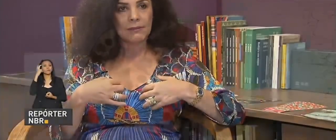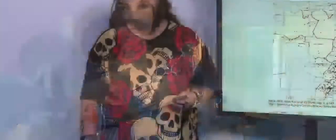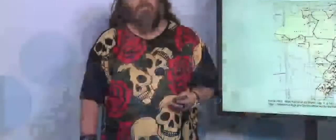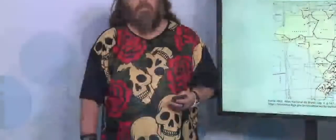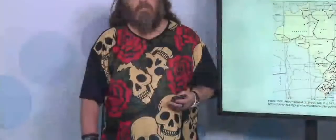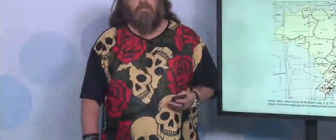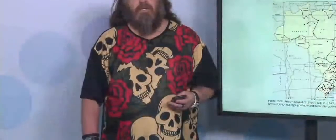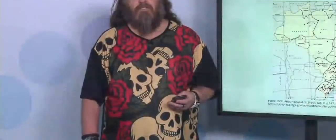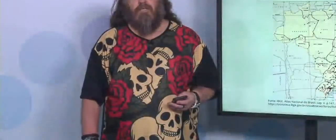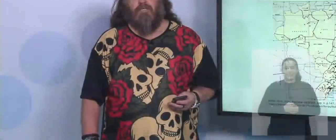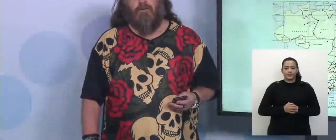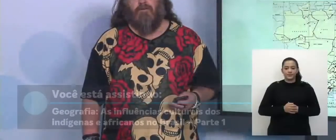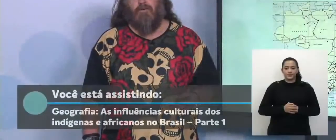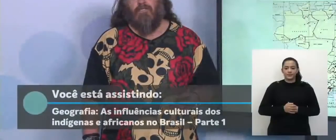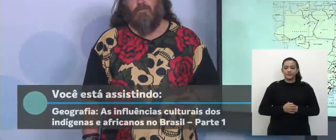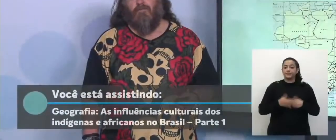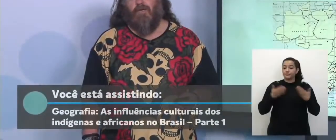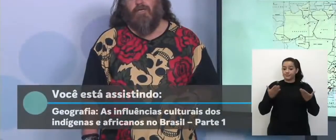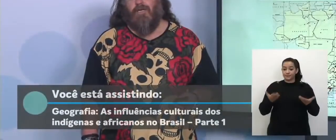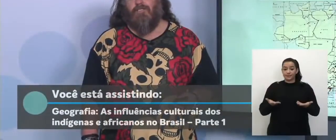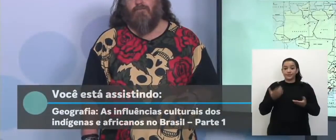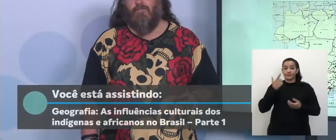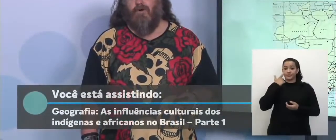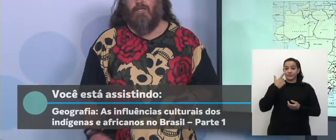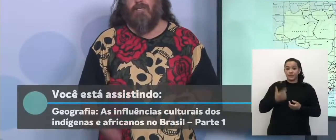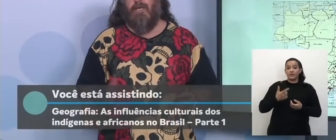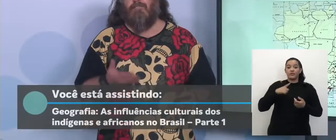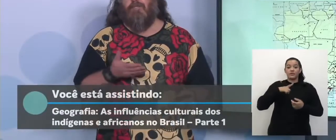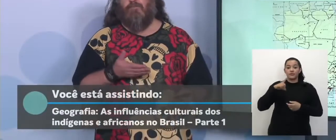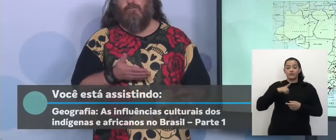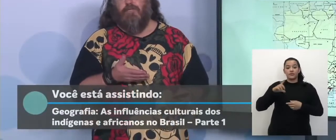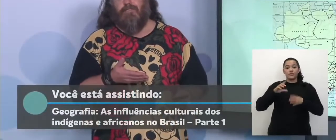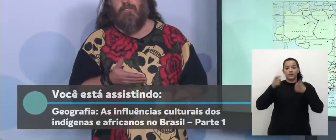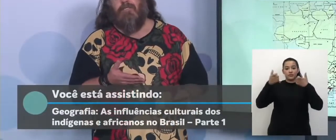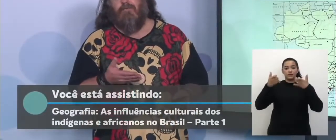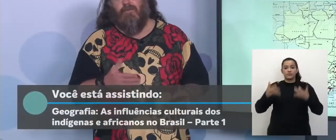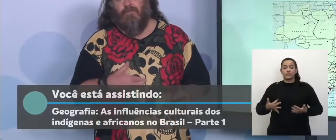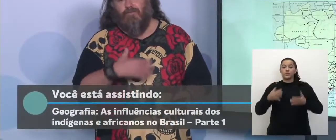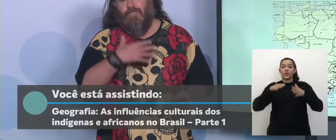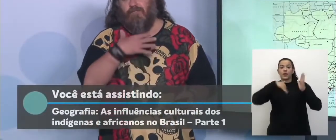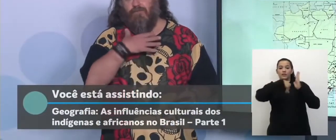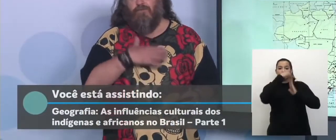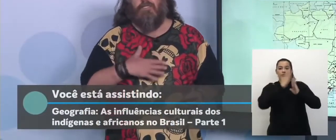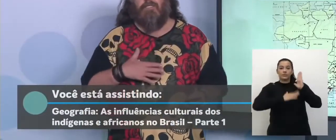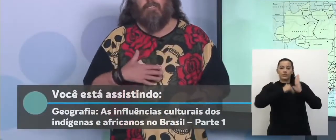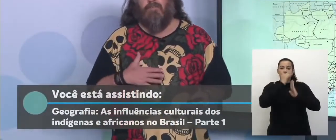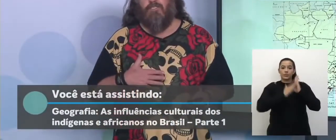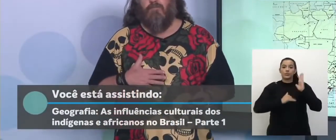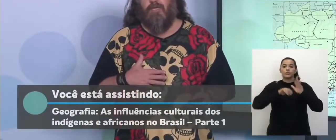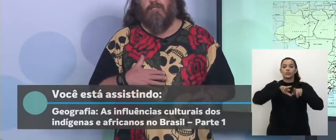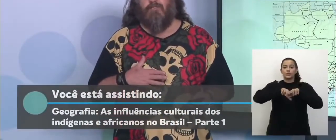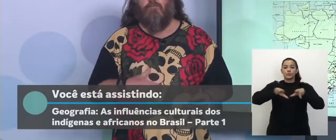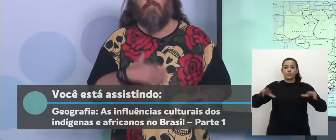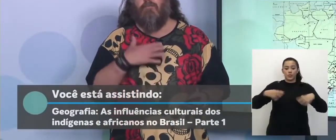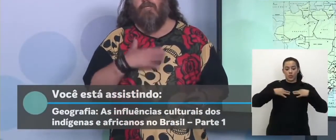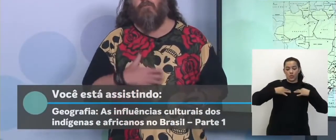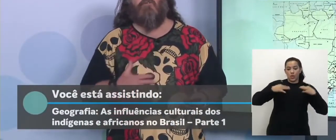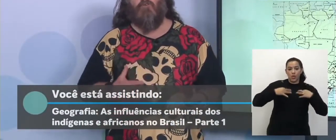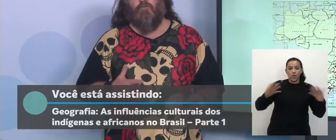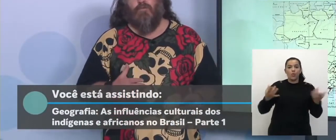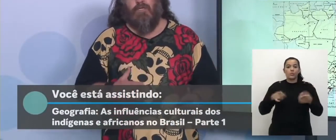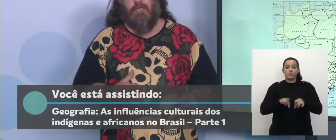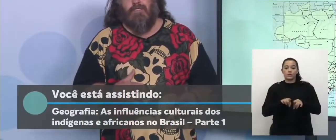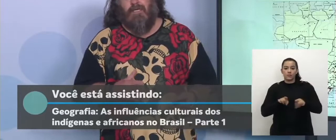pessoas. É isso aí. Então, a gente viu aí a arte Kusiwá, que é as pinturas feito tanto nas vestimentas como também